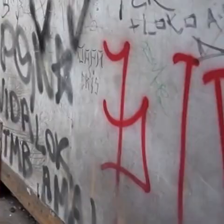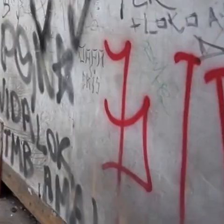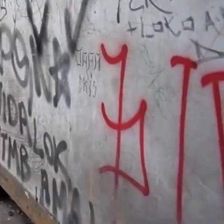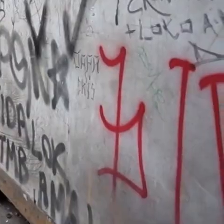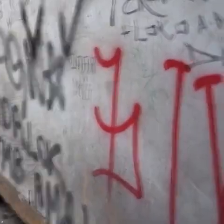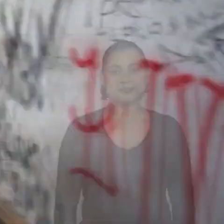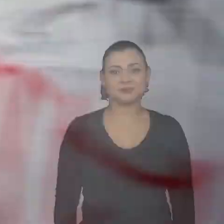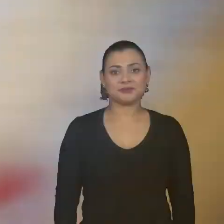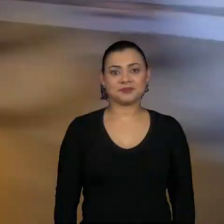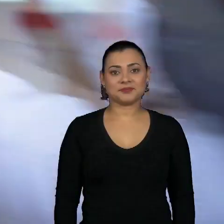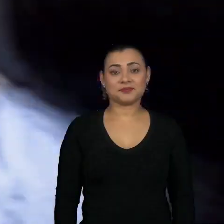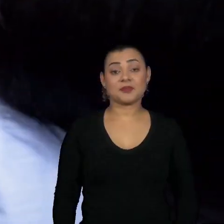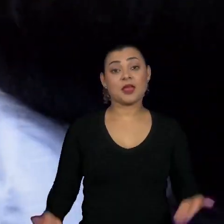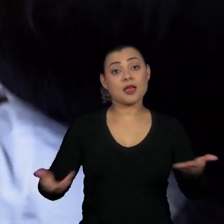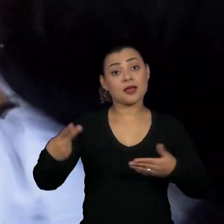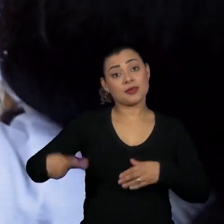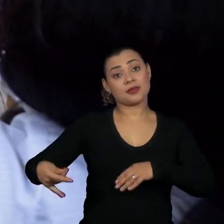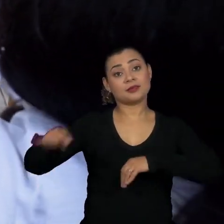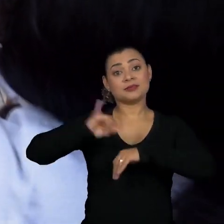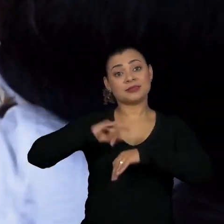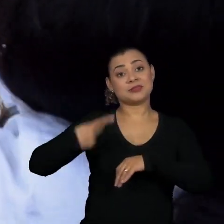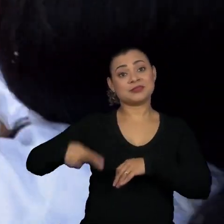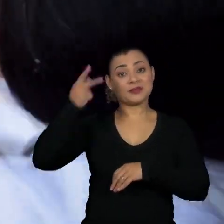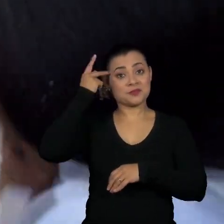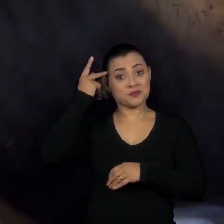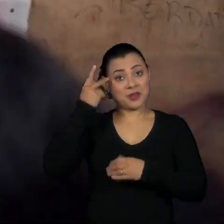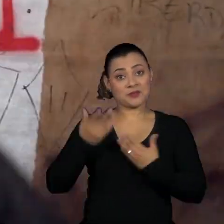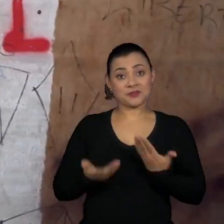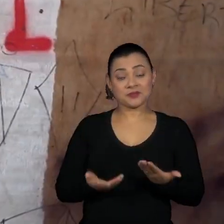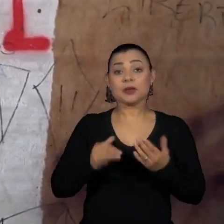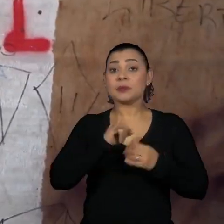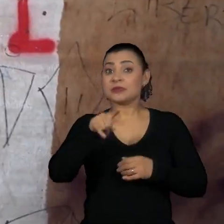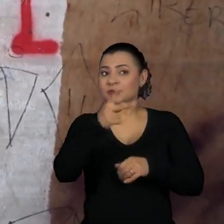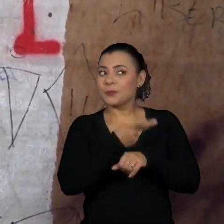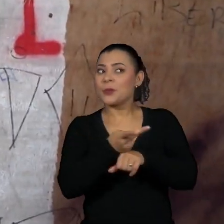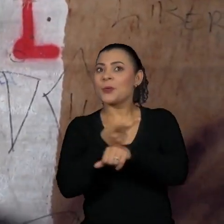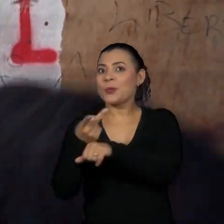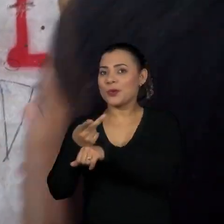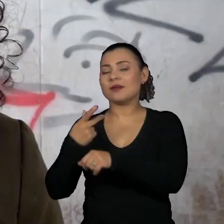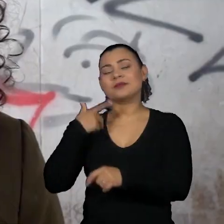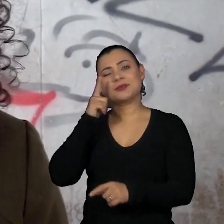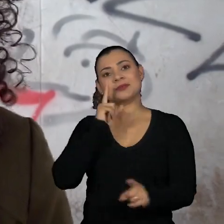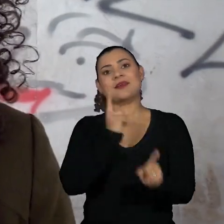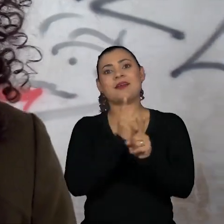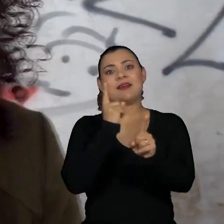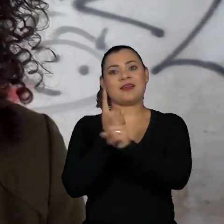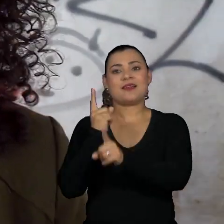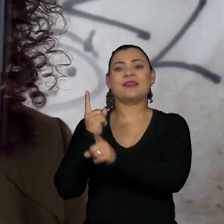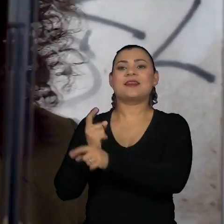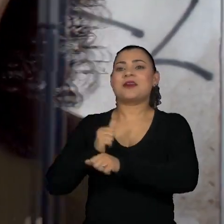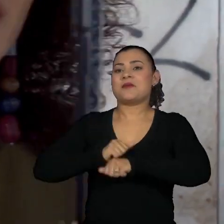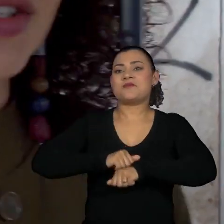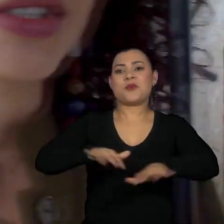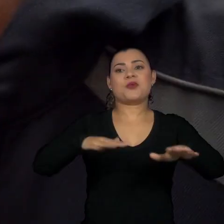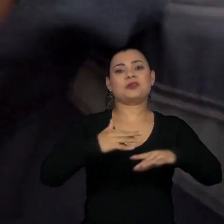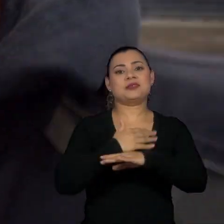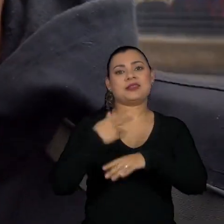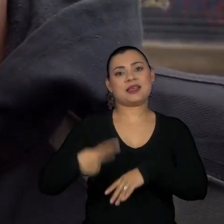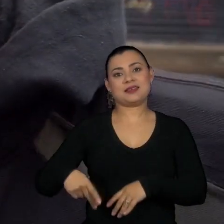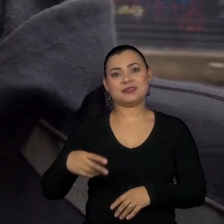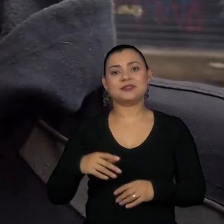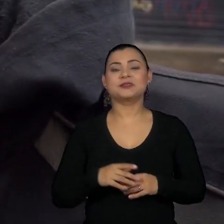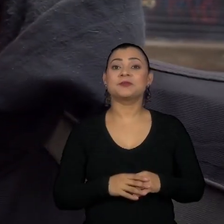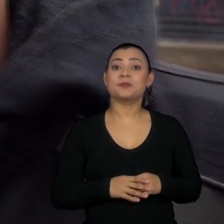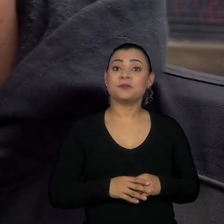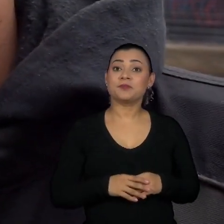Bom, a gente está aqui no centro de São Paulo, mas se você procurar direitinho, vai ter a palavra da própria mulher espalhada por toda a cidade. Um